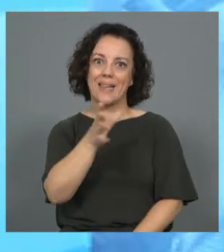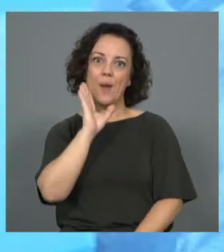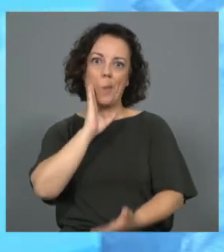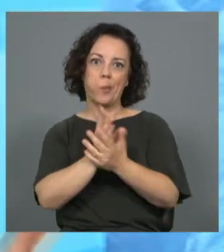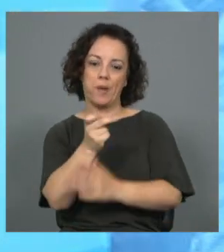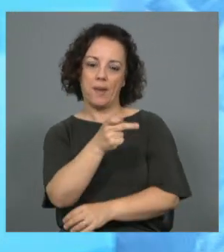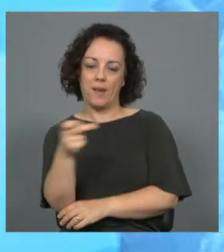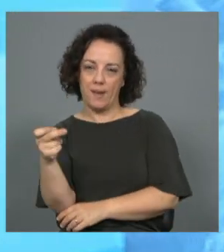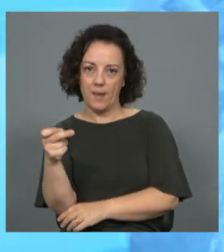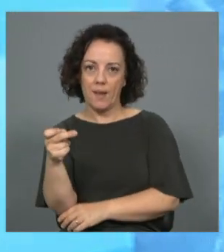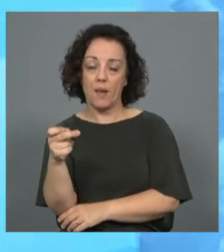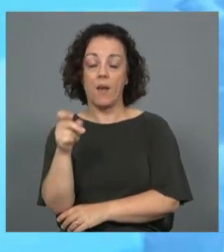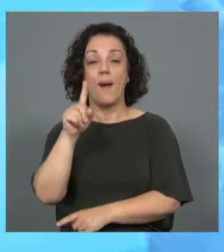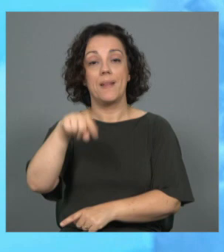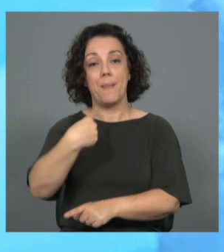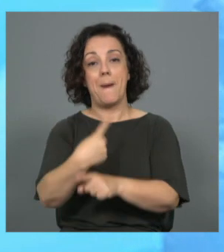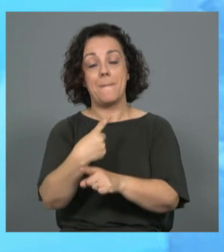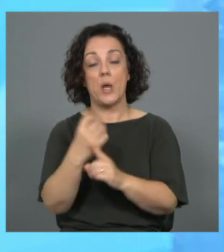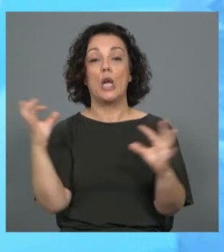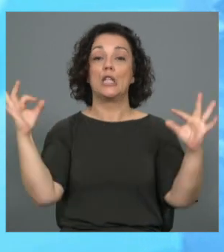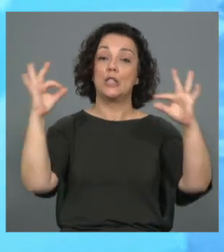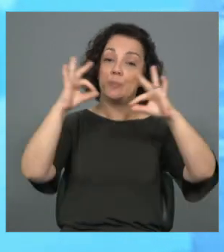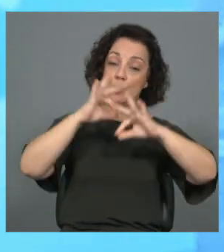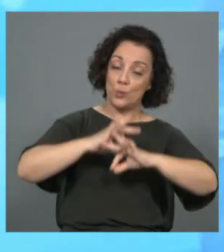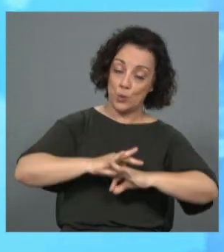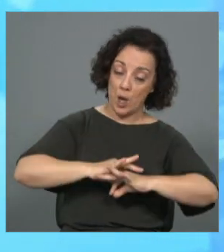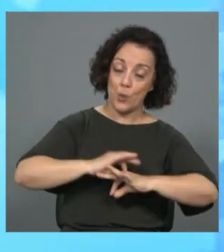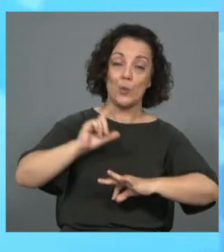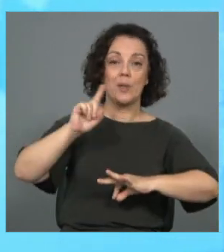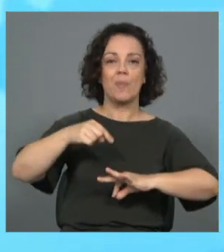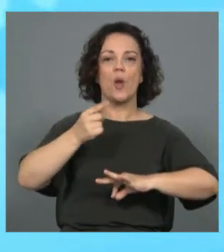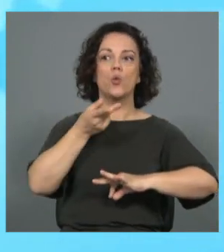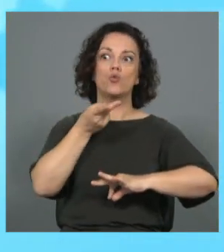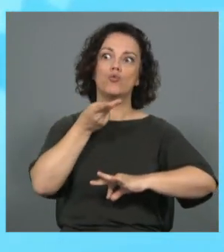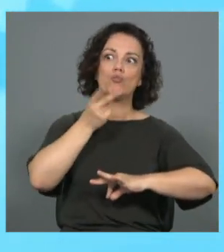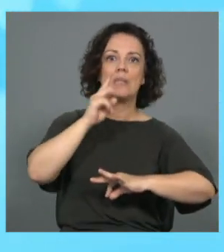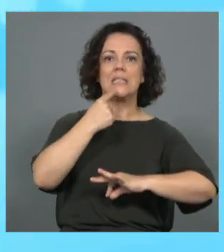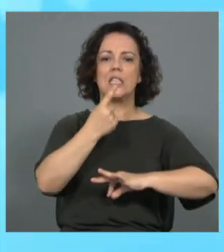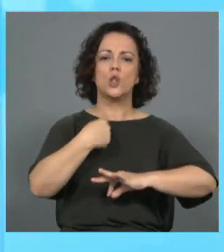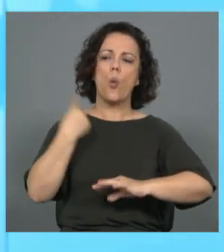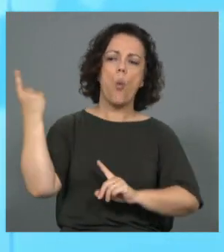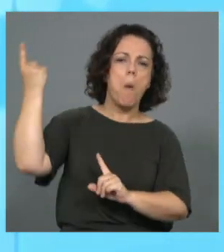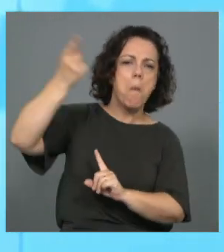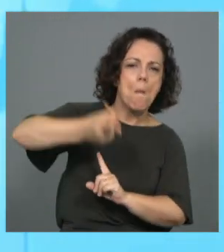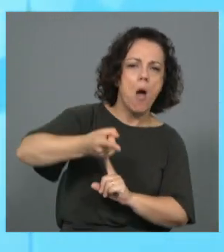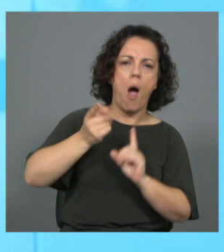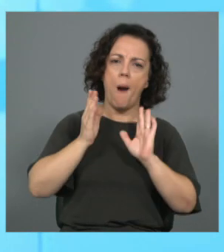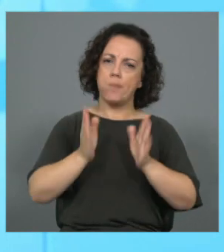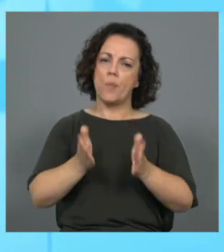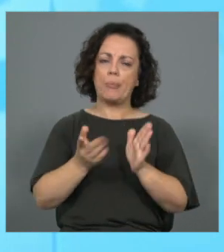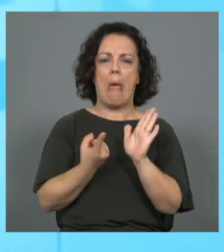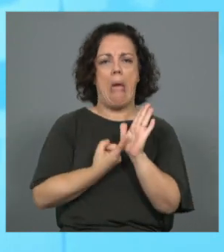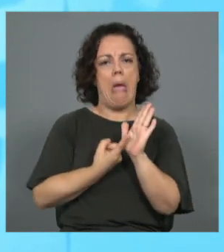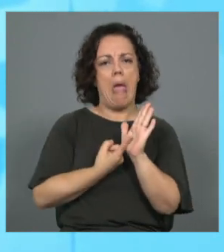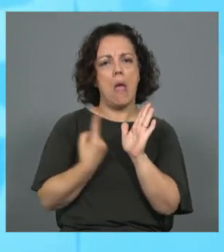quando também o Espírito Santo e os mestres dizem não decidimos impor mais nenhuma obrigação além destas que